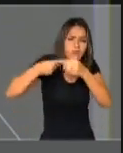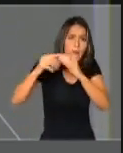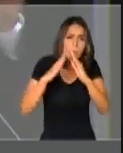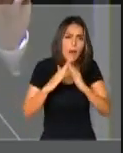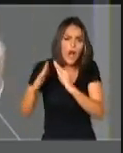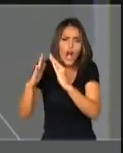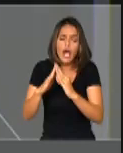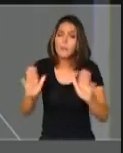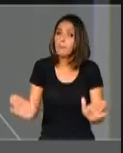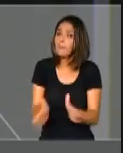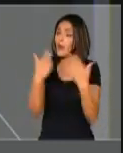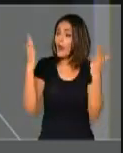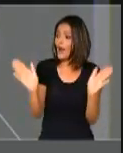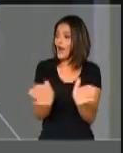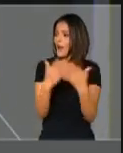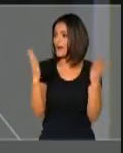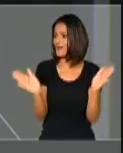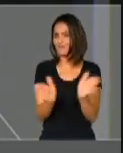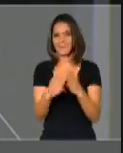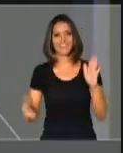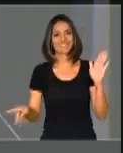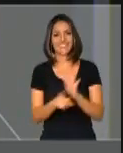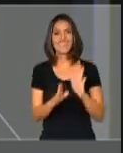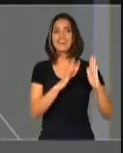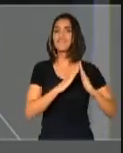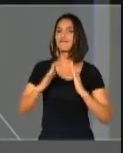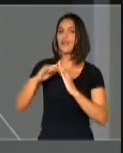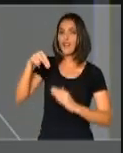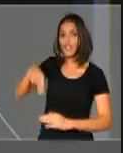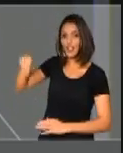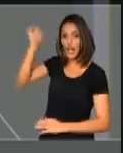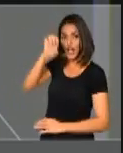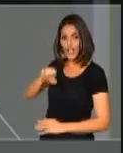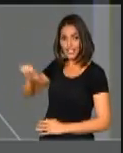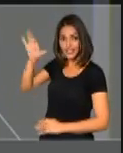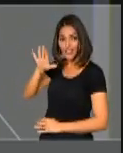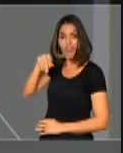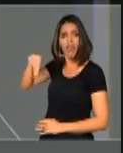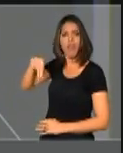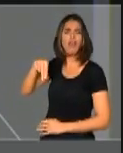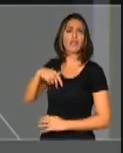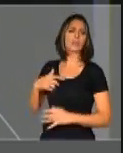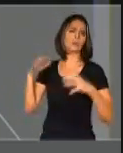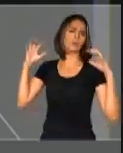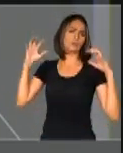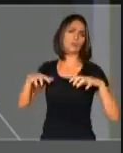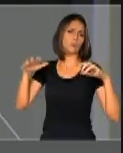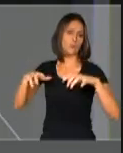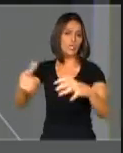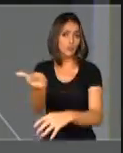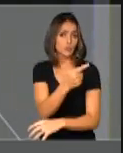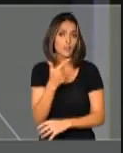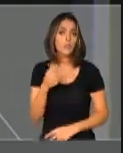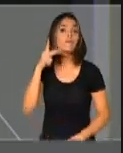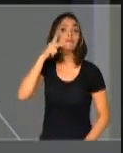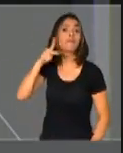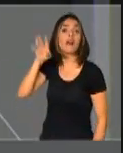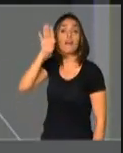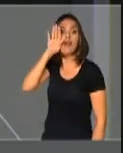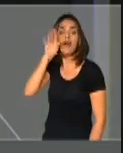Brasil, nos lugares mais pobres. Eu moro na região Nordeste, na região do semiárido. Lá na